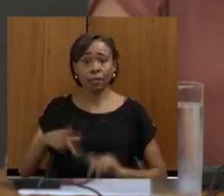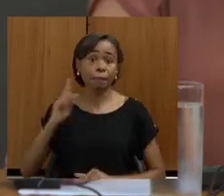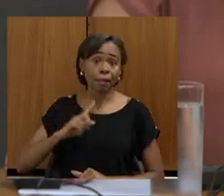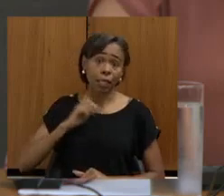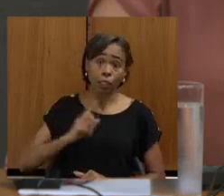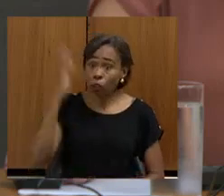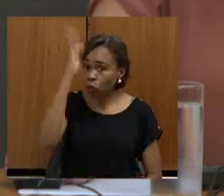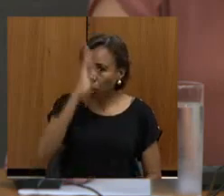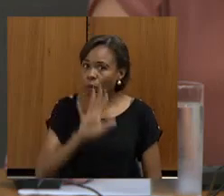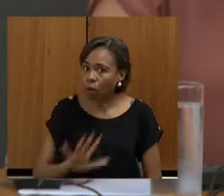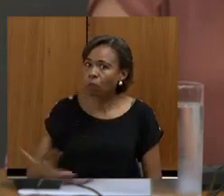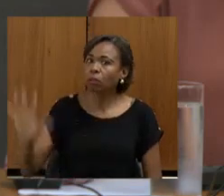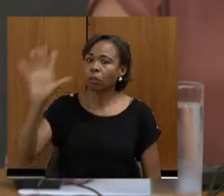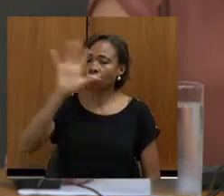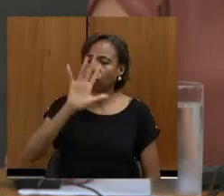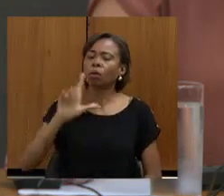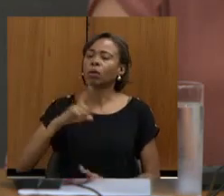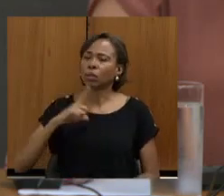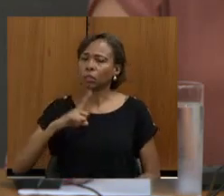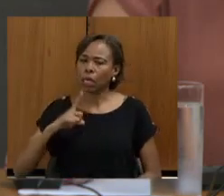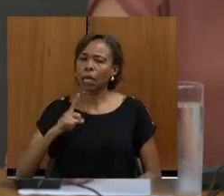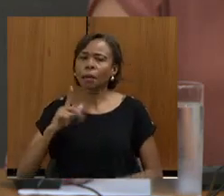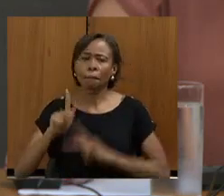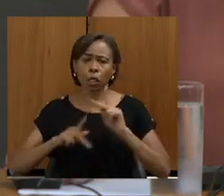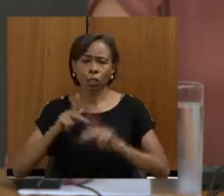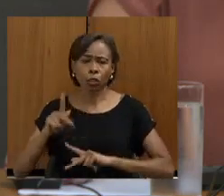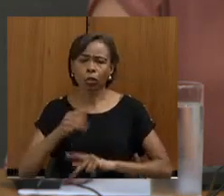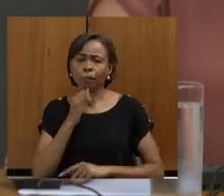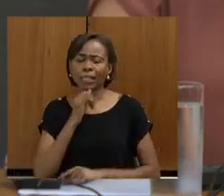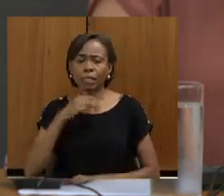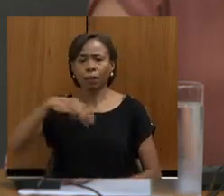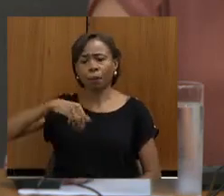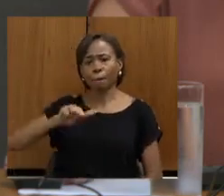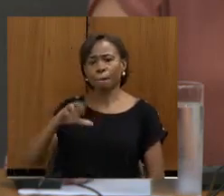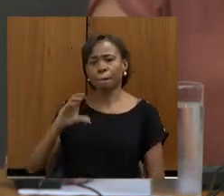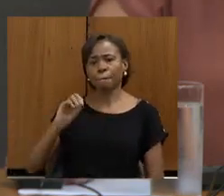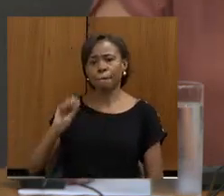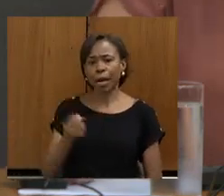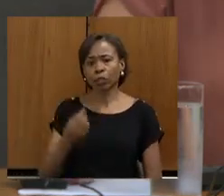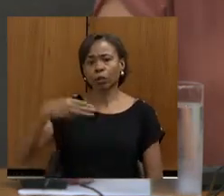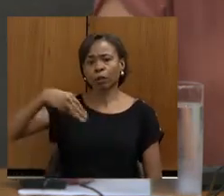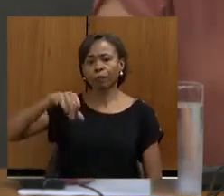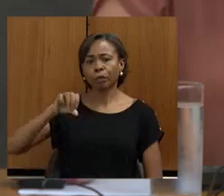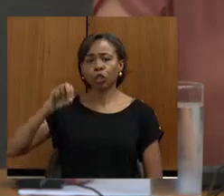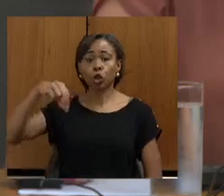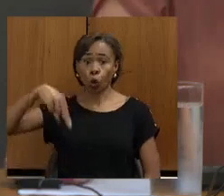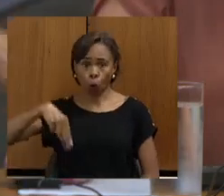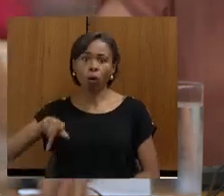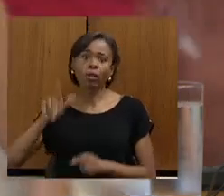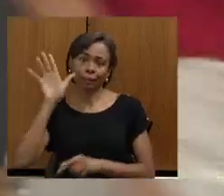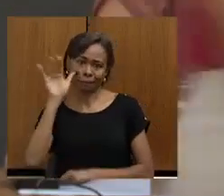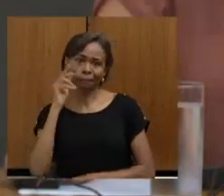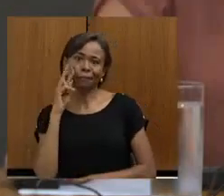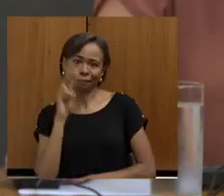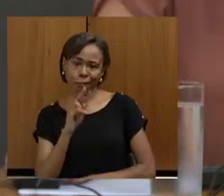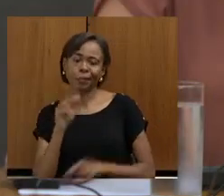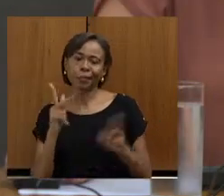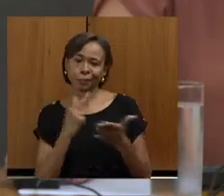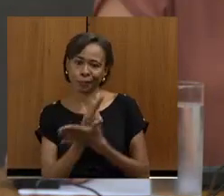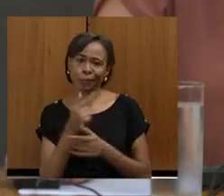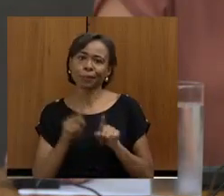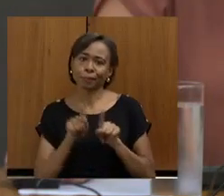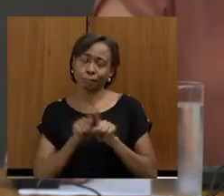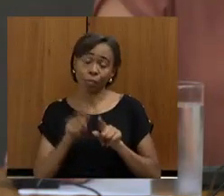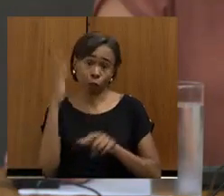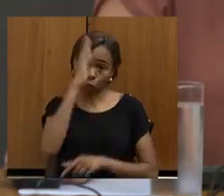Brasil. A gente teve aí até pessoas como o Marcos Mion, que entrou, que está acompanhando também. Então, é um caso realmente que repercutiu